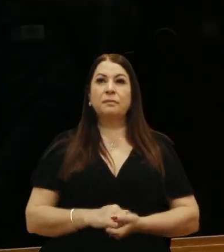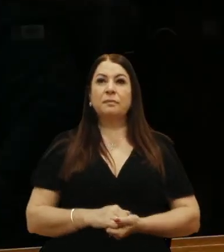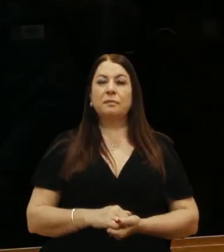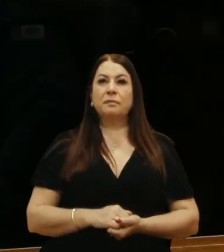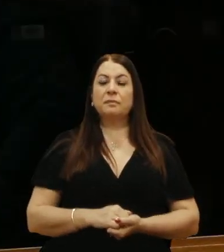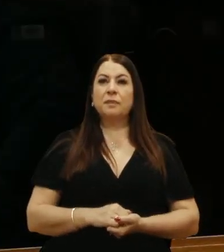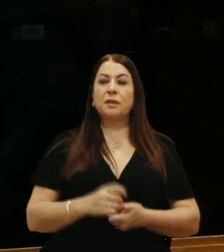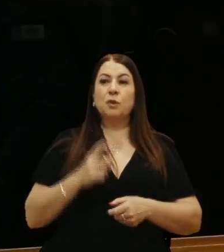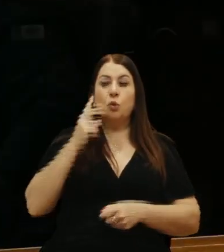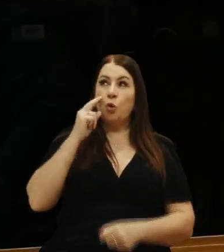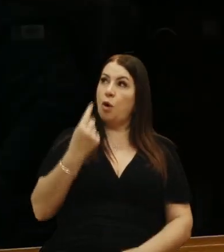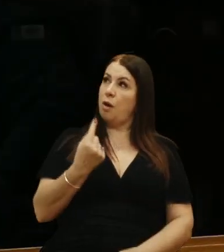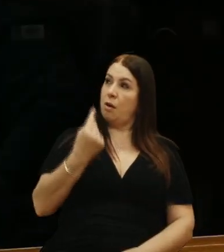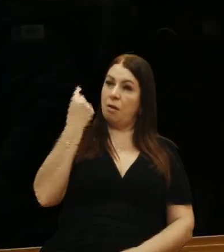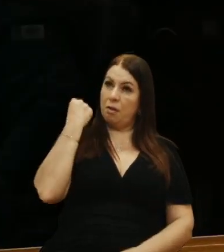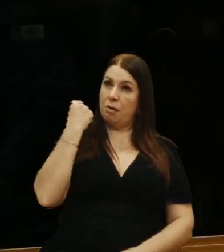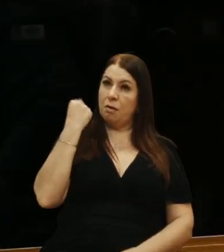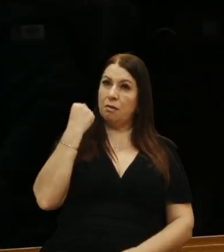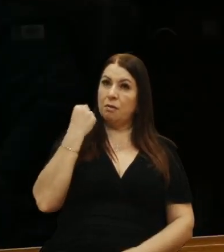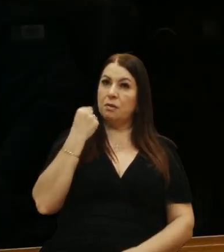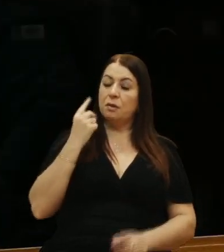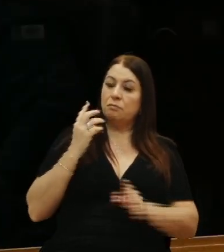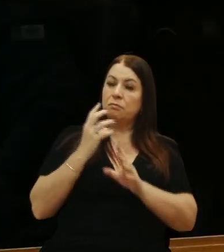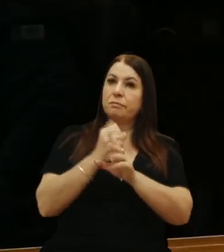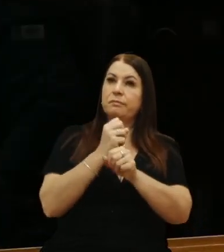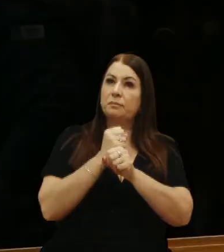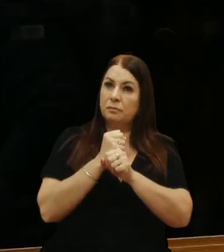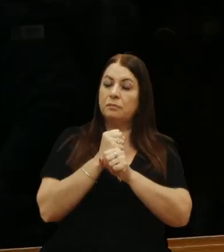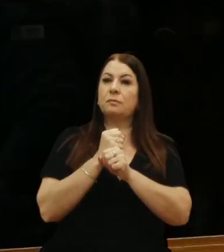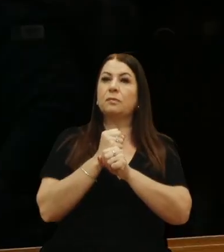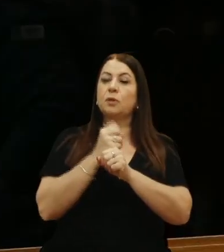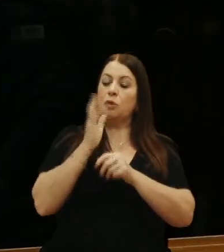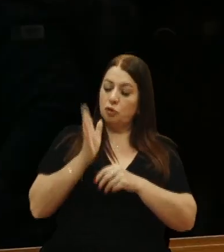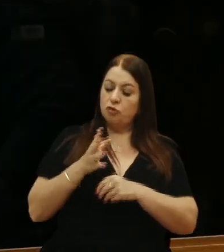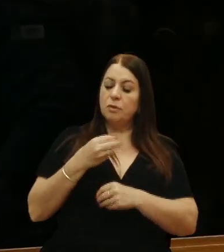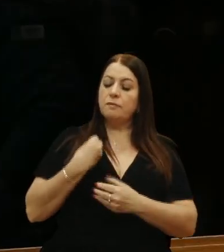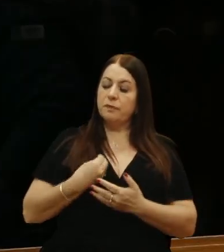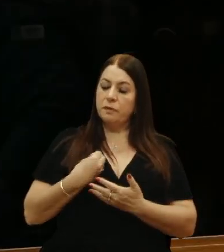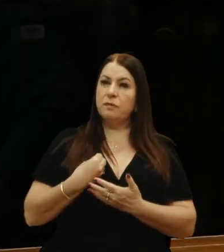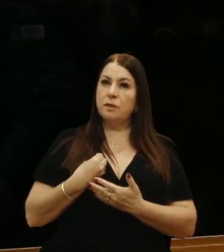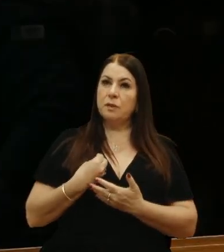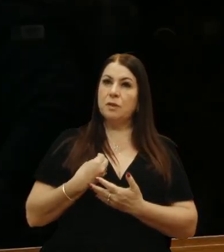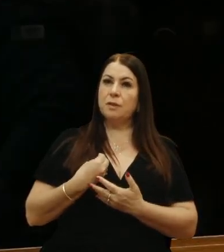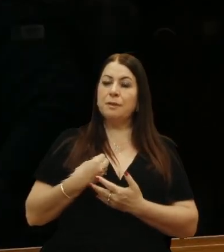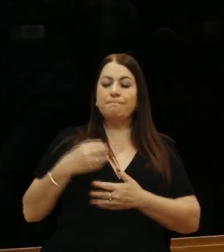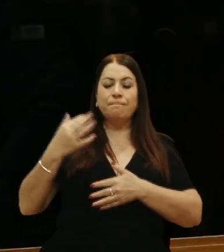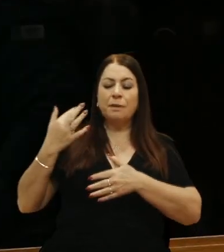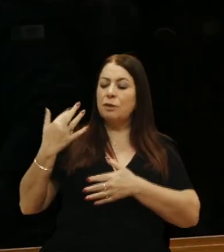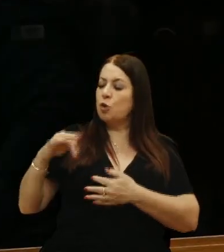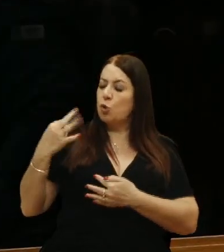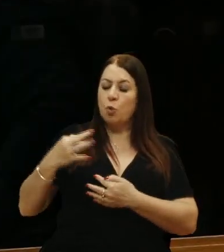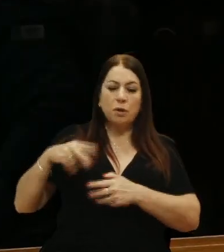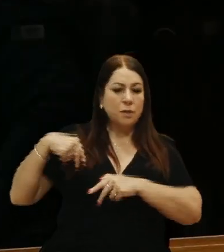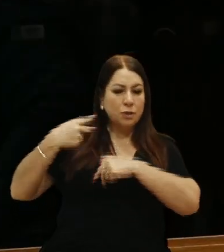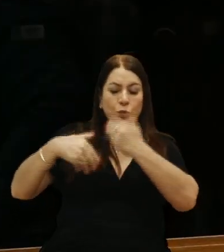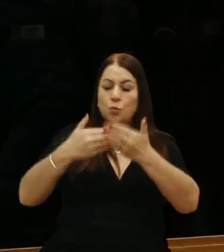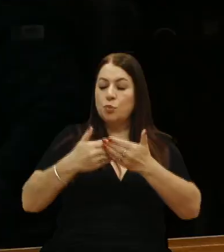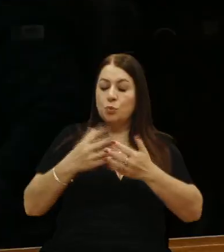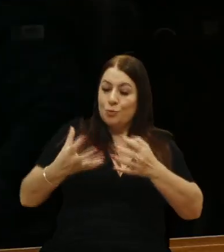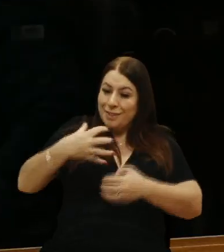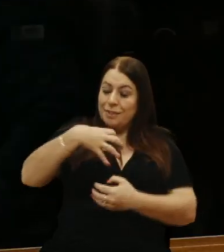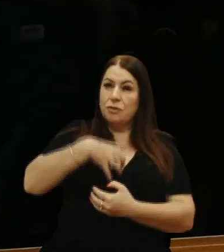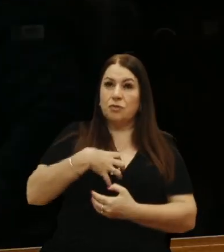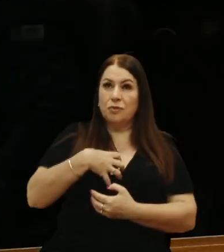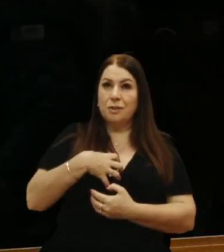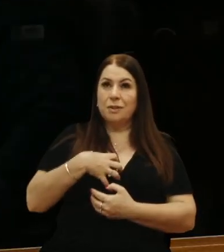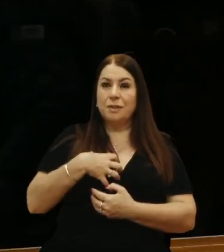Quando eu olho para trás, eu somo o que já vivi, entre dores e tropeços, e tudo que senti, e o